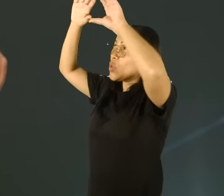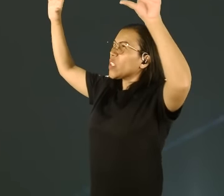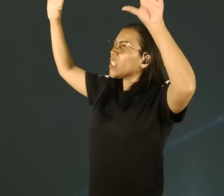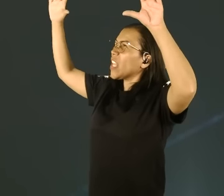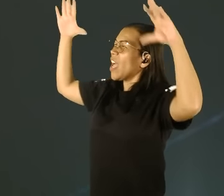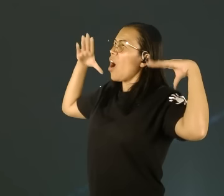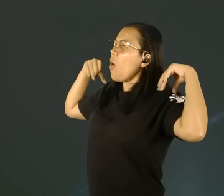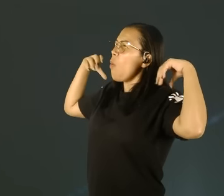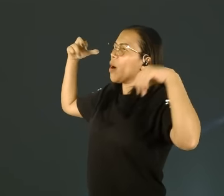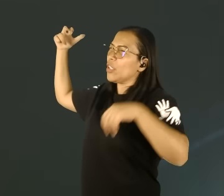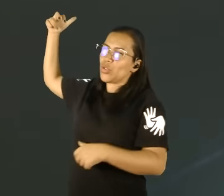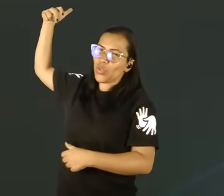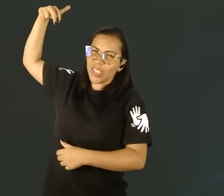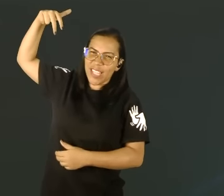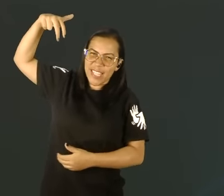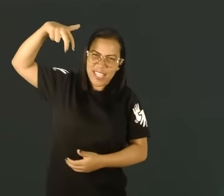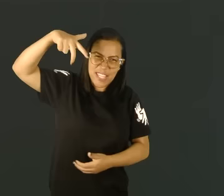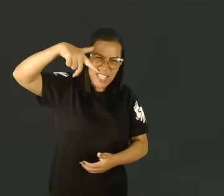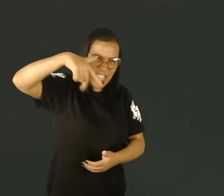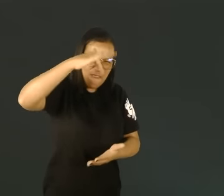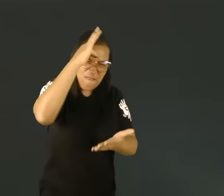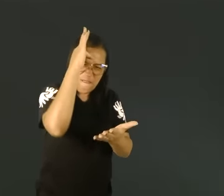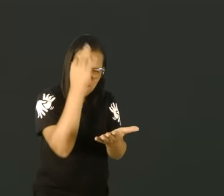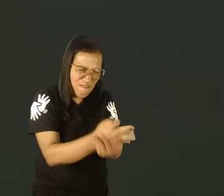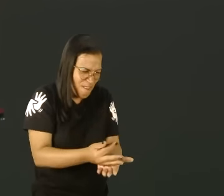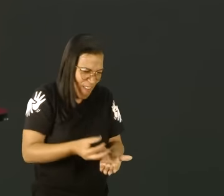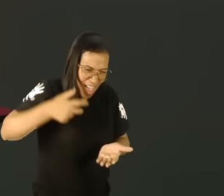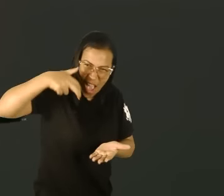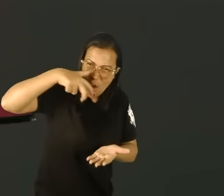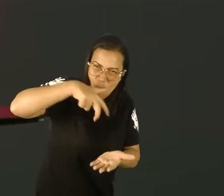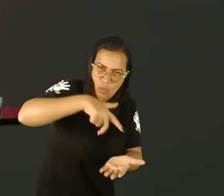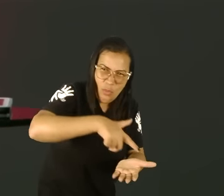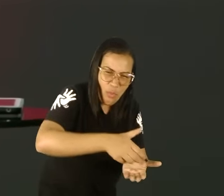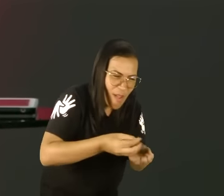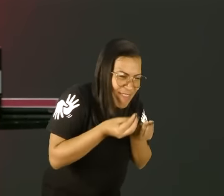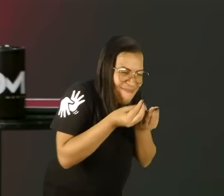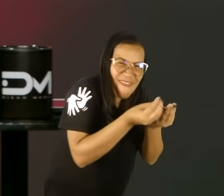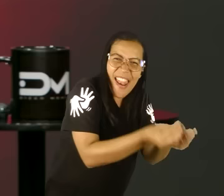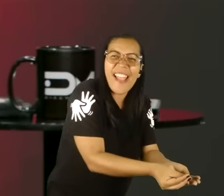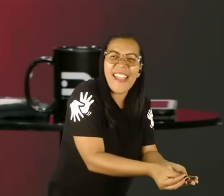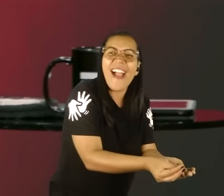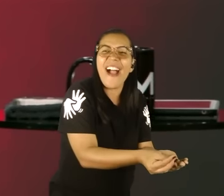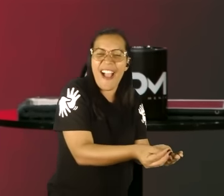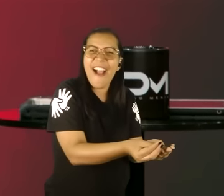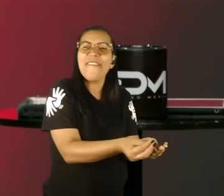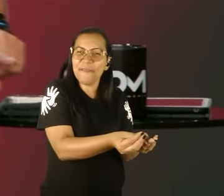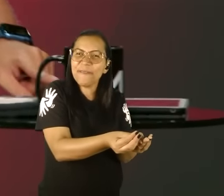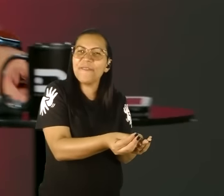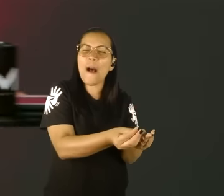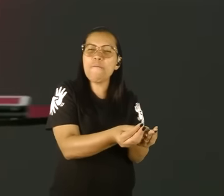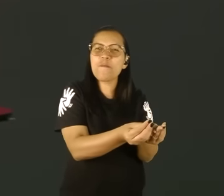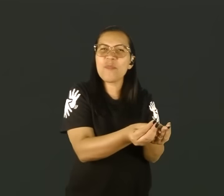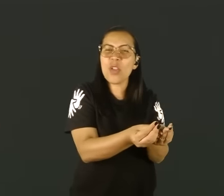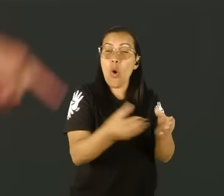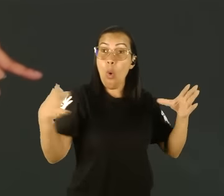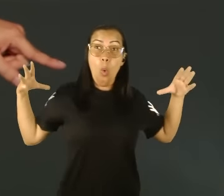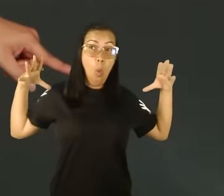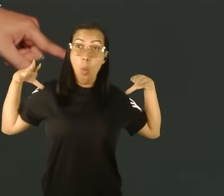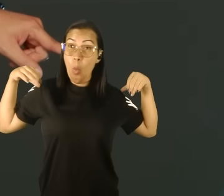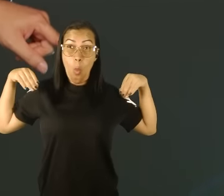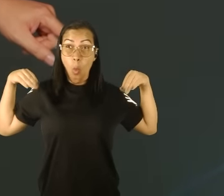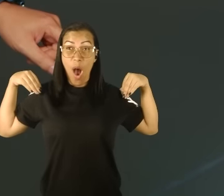levando incredulidade e descia trazendo a fé. O anjo subia levando dores e descia trazendo remédio. O anjo subia